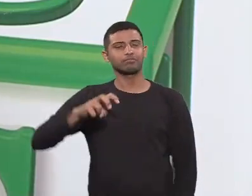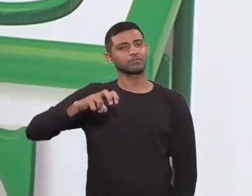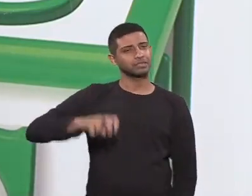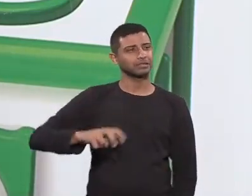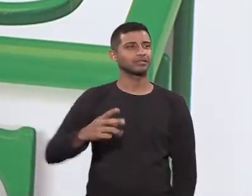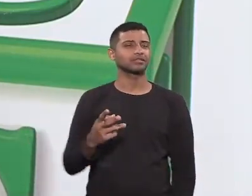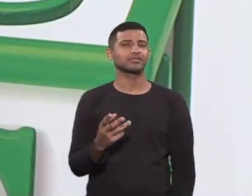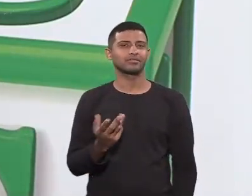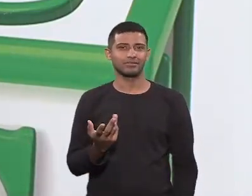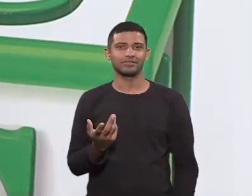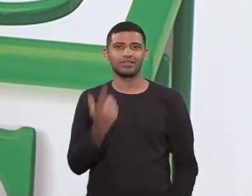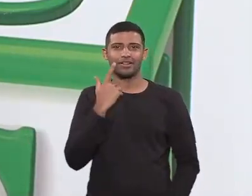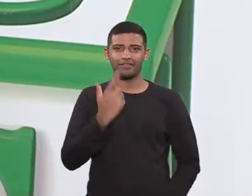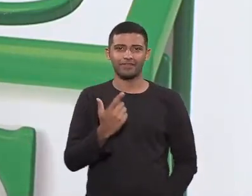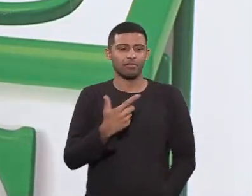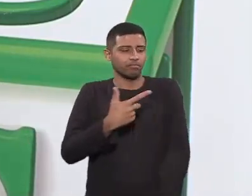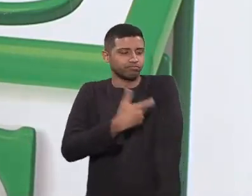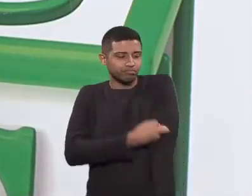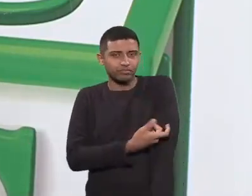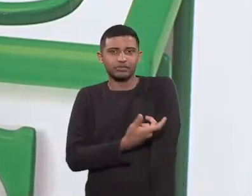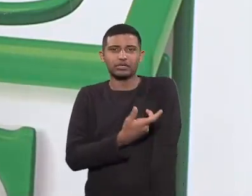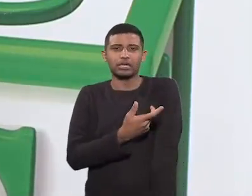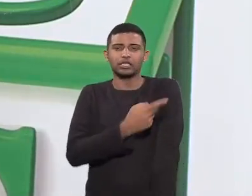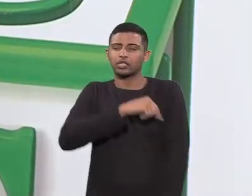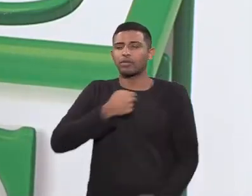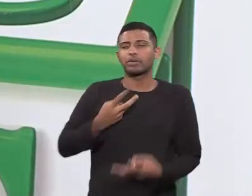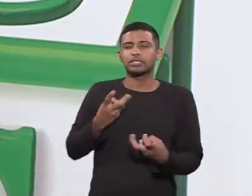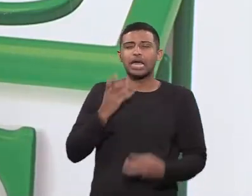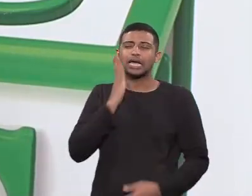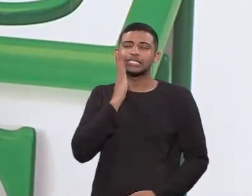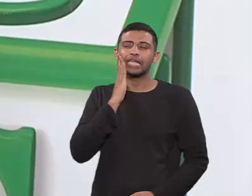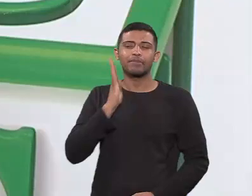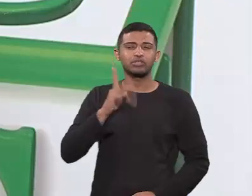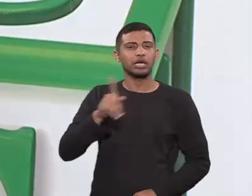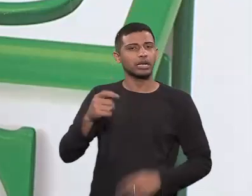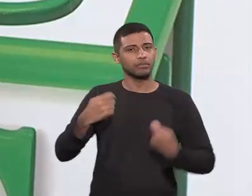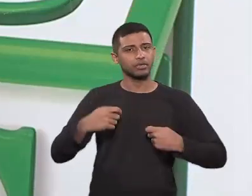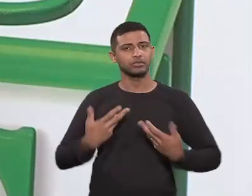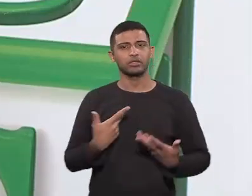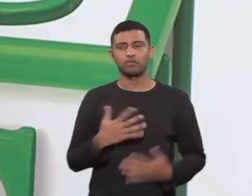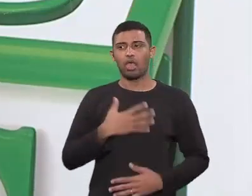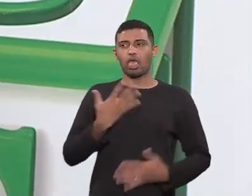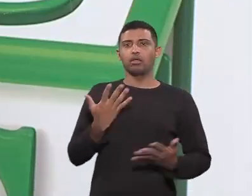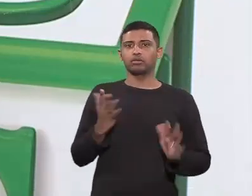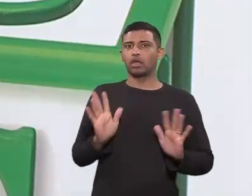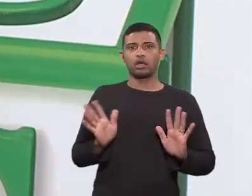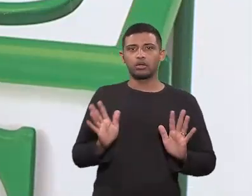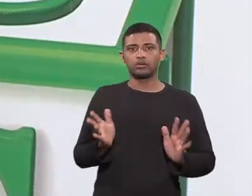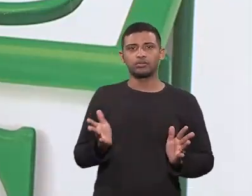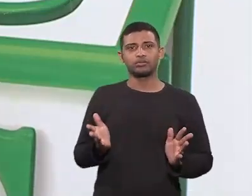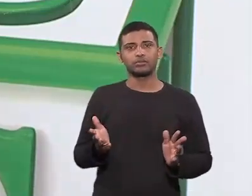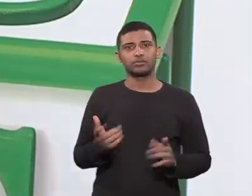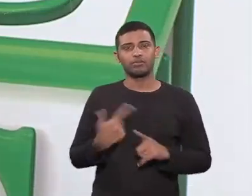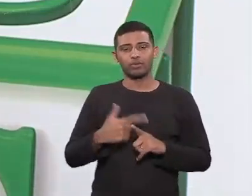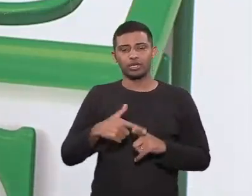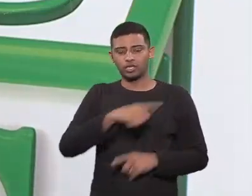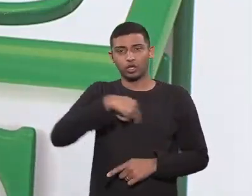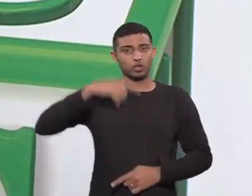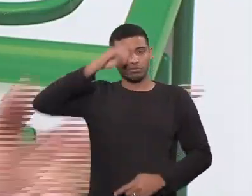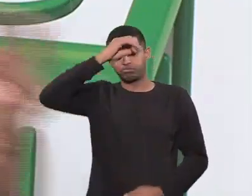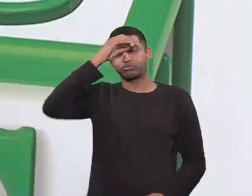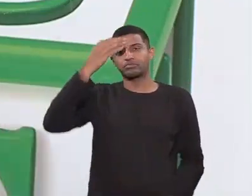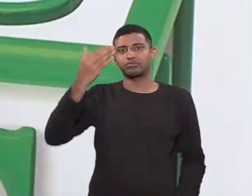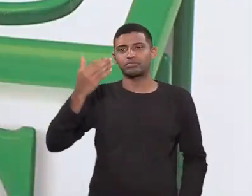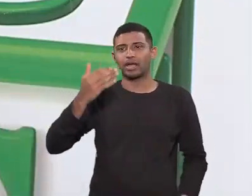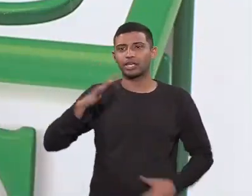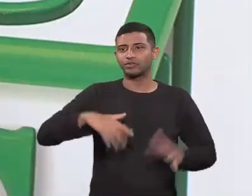sala mesmo. Ela pega, aplica a insulina, a gente já sabe que ela precisa. E aí não se assusta também, né? Porque nós, como não temos esse preparo,